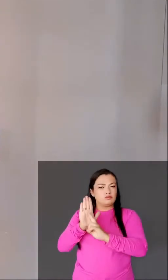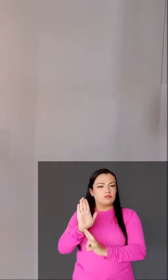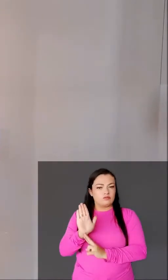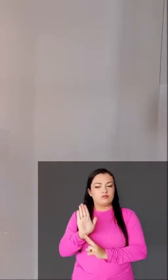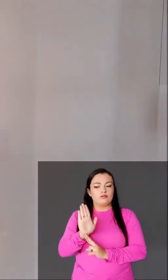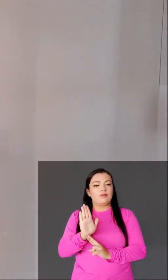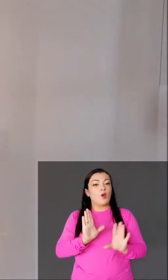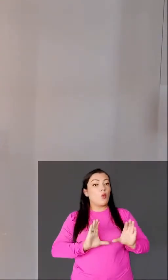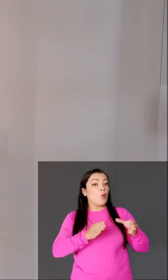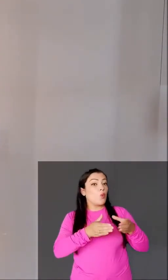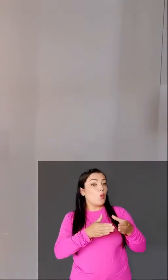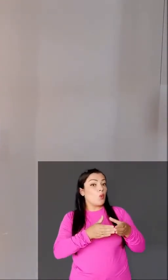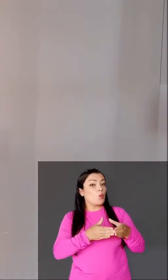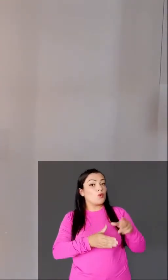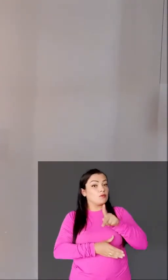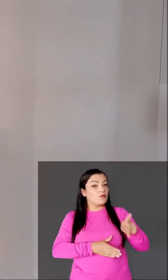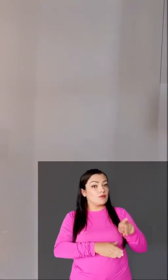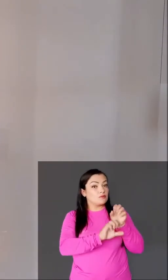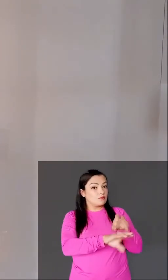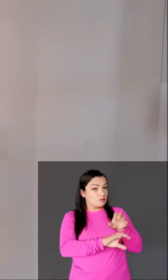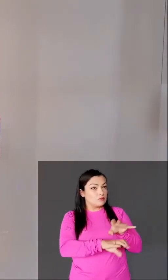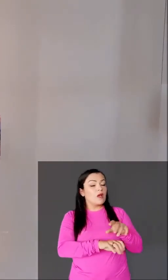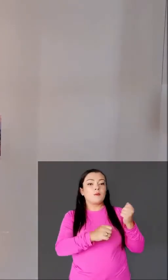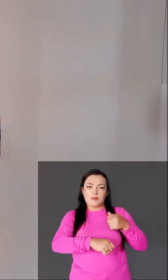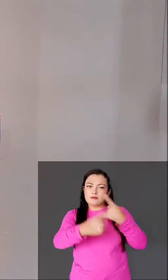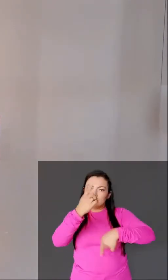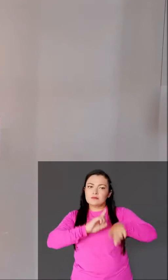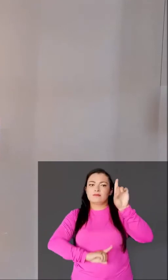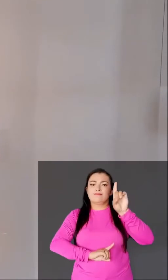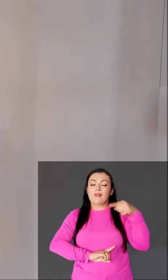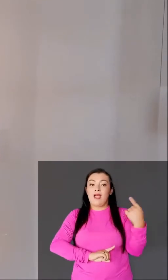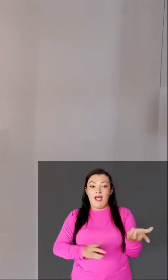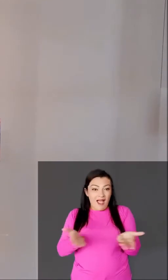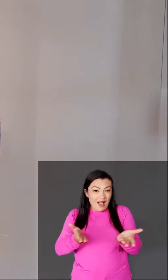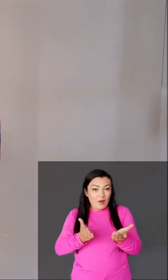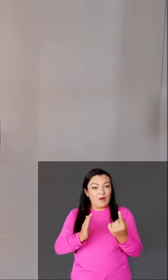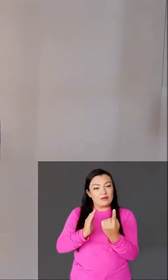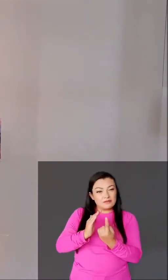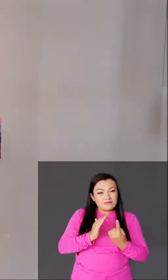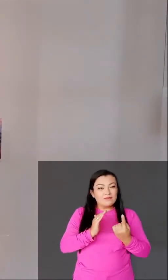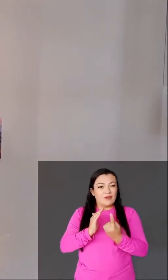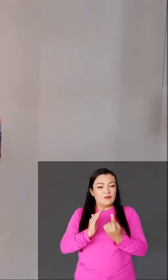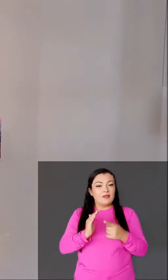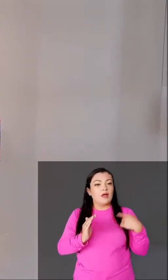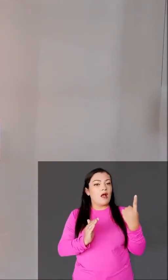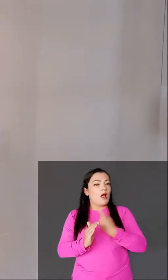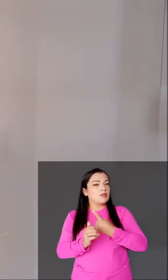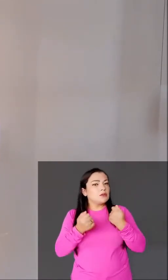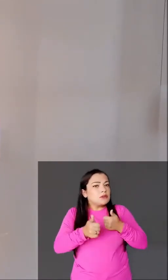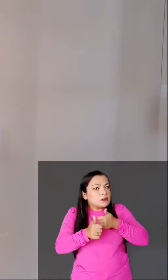setor educativo deve se reinventar. Nesse momento que estamos passando de afastamento social, o setor educativo teve que